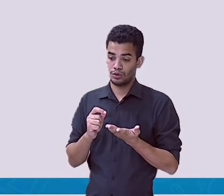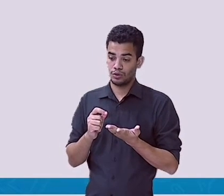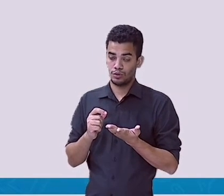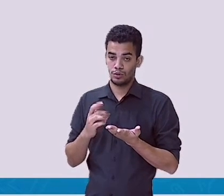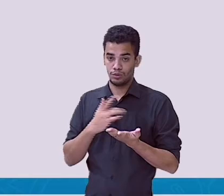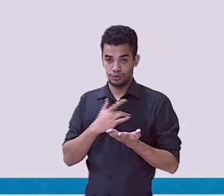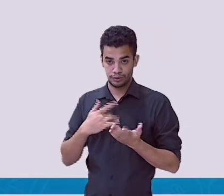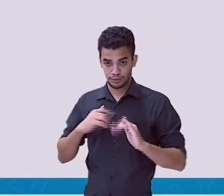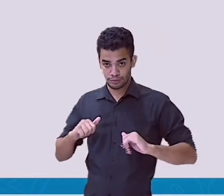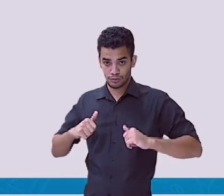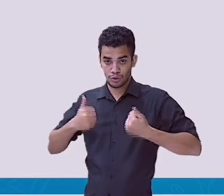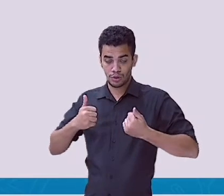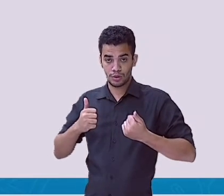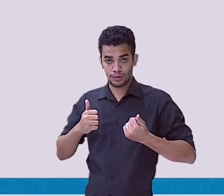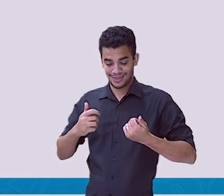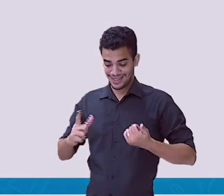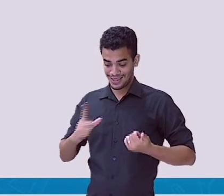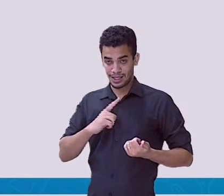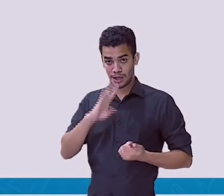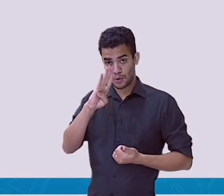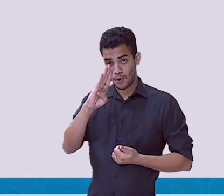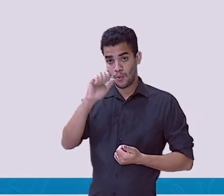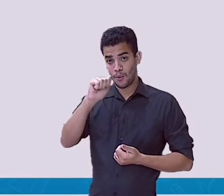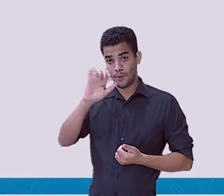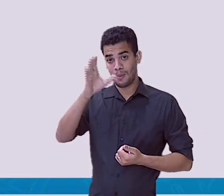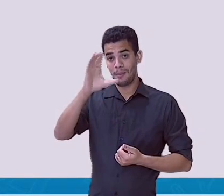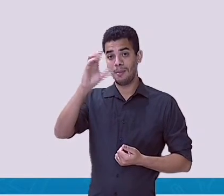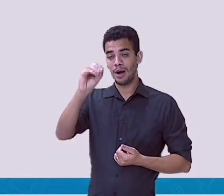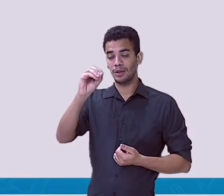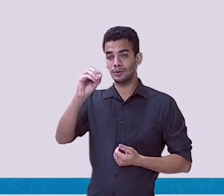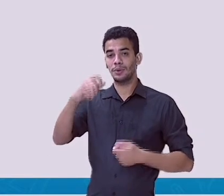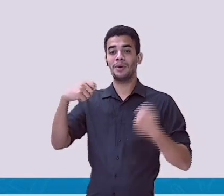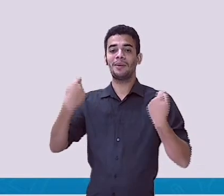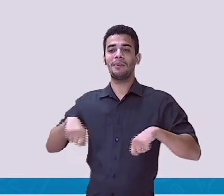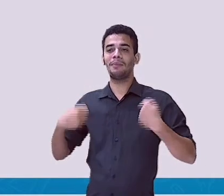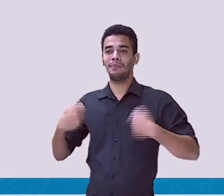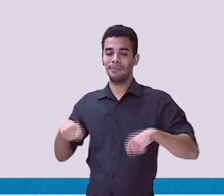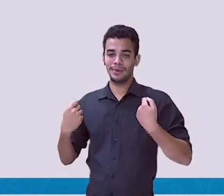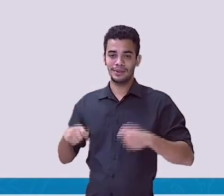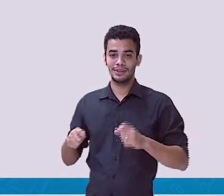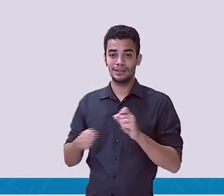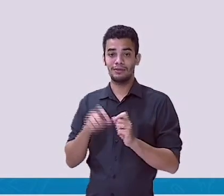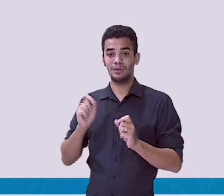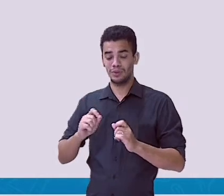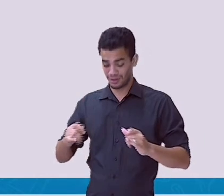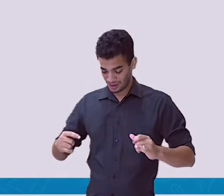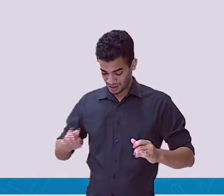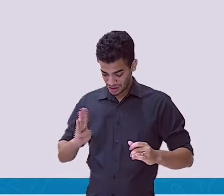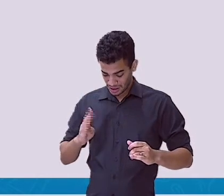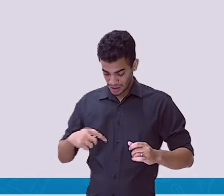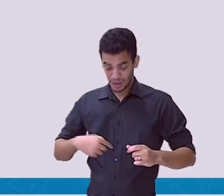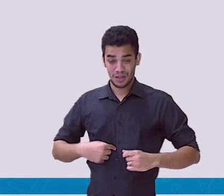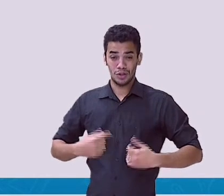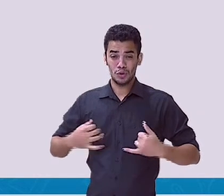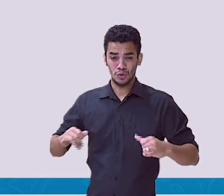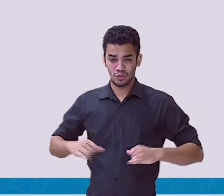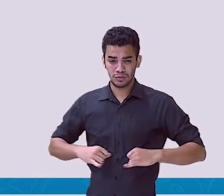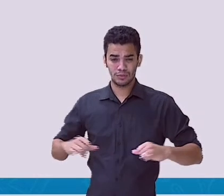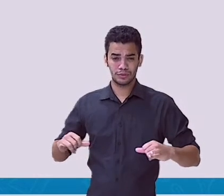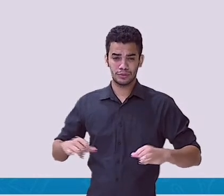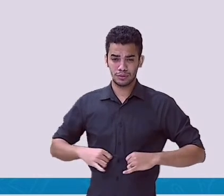caso da imunidade dessa pessoa baixar por ela ter uma infecção, o baço da pessoa vai entrar em sofrimento. Nós vamos compreender um